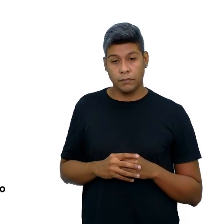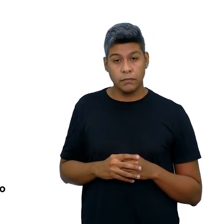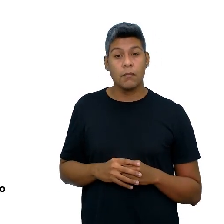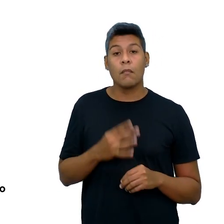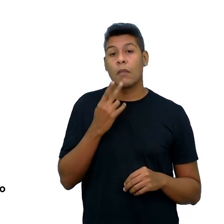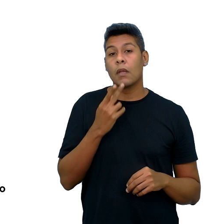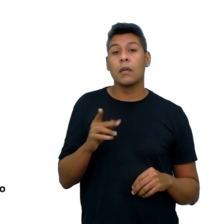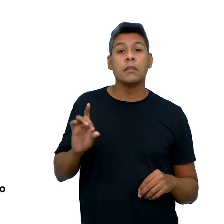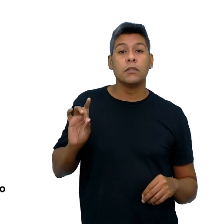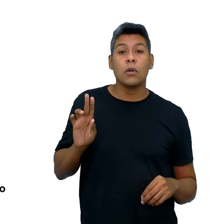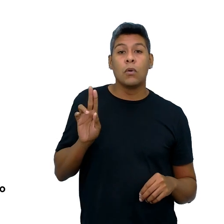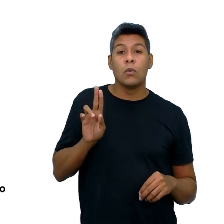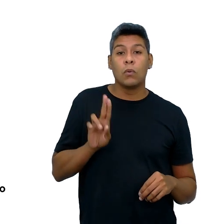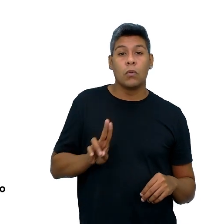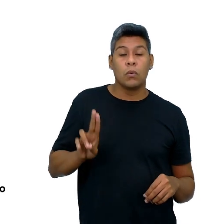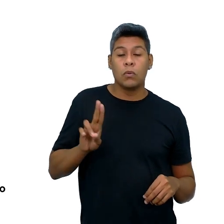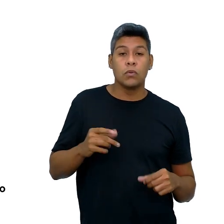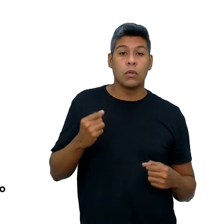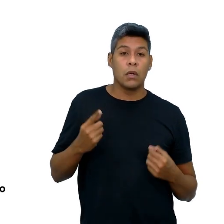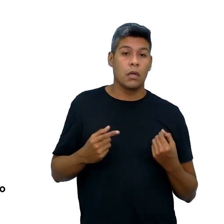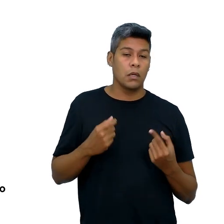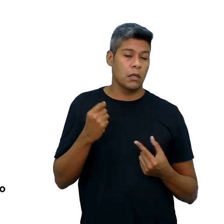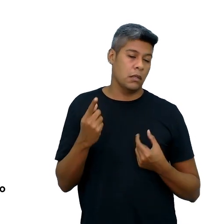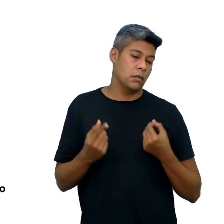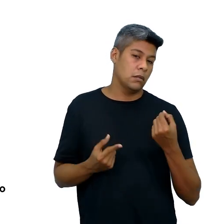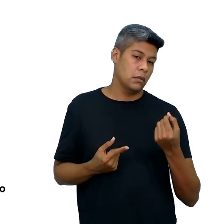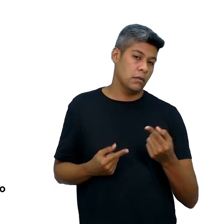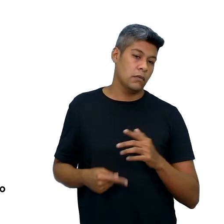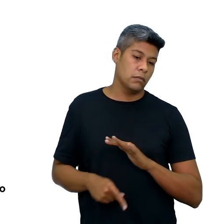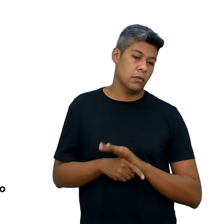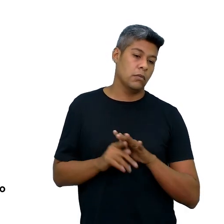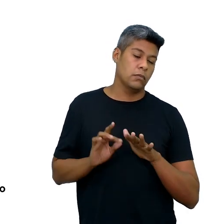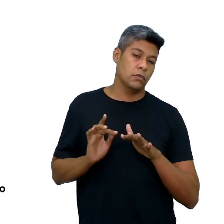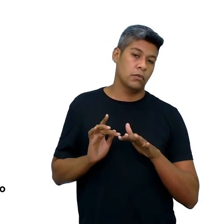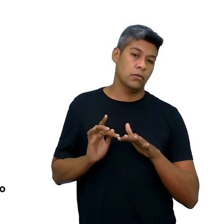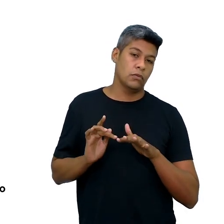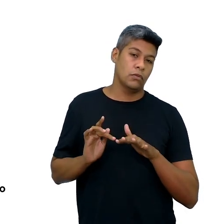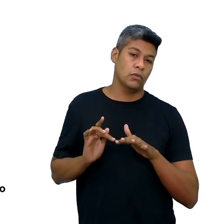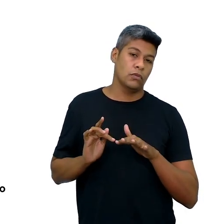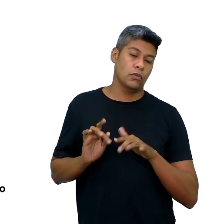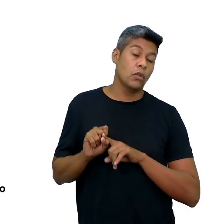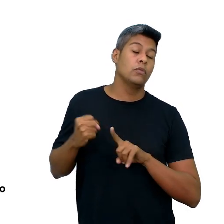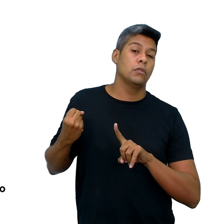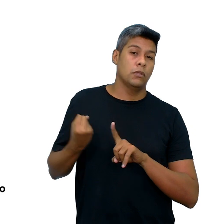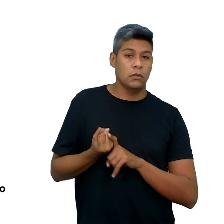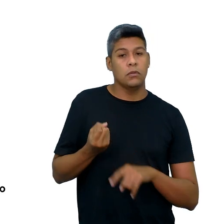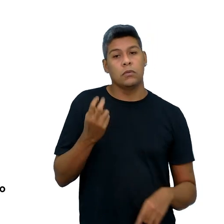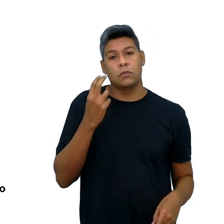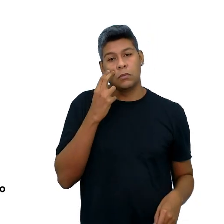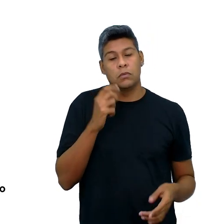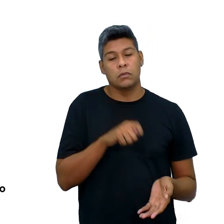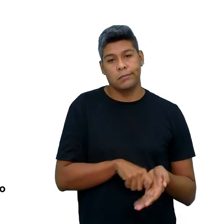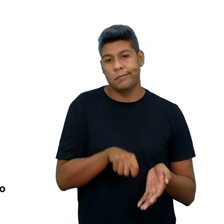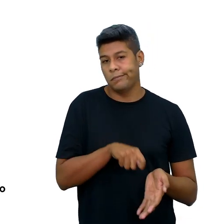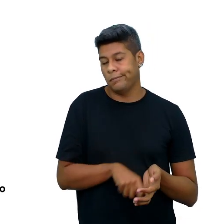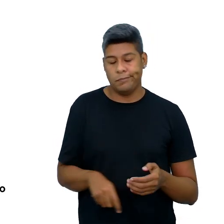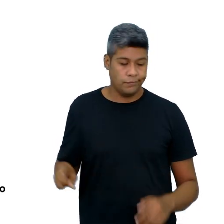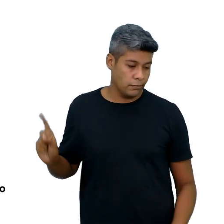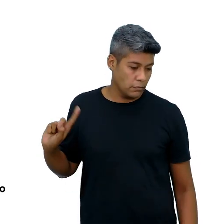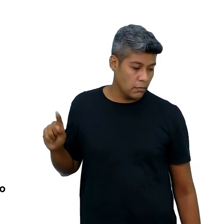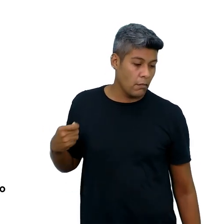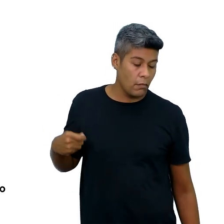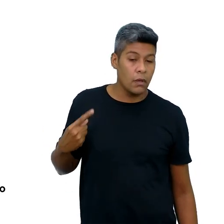considerar somente os usos relativos aos privilégios aí sociais e culturais dados à língua e à escrita, né? Nós